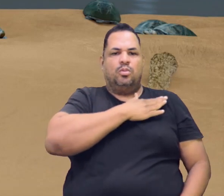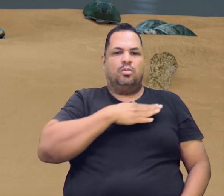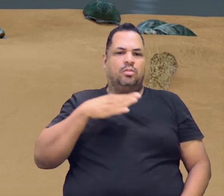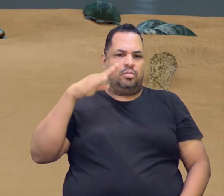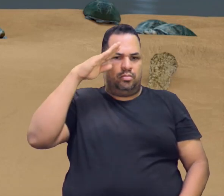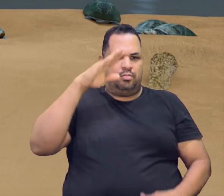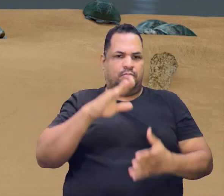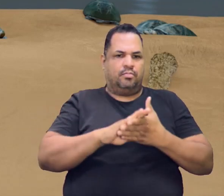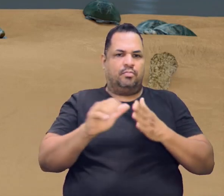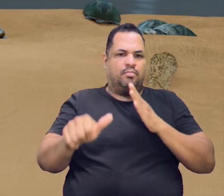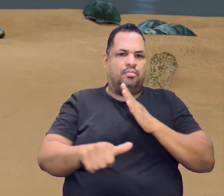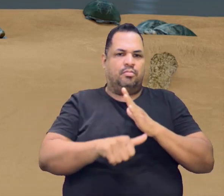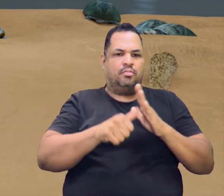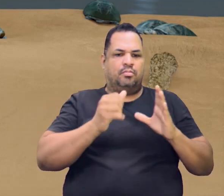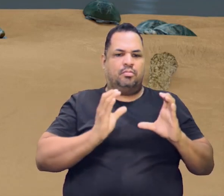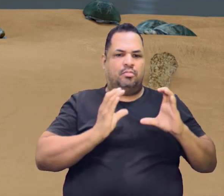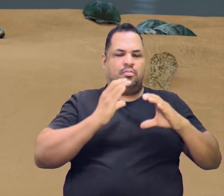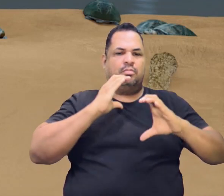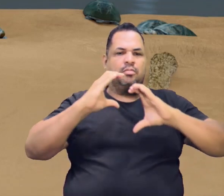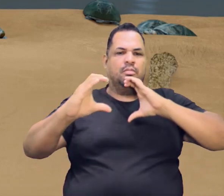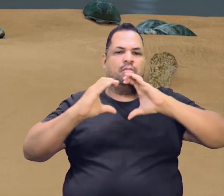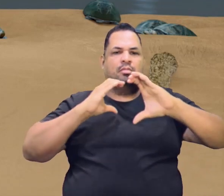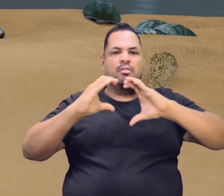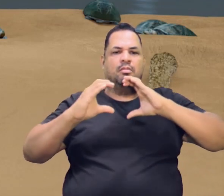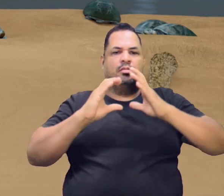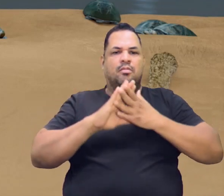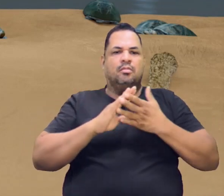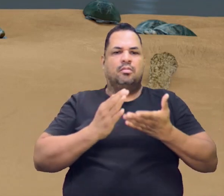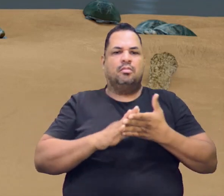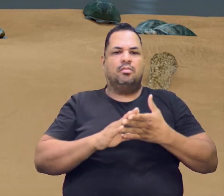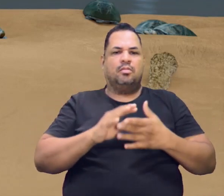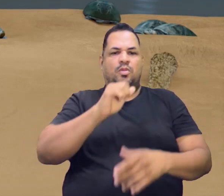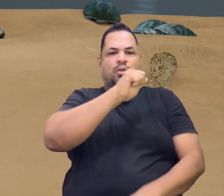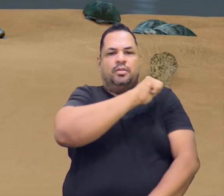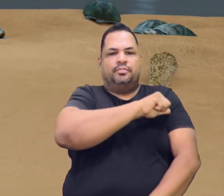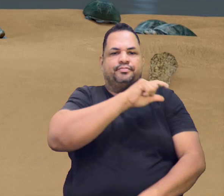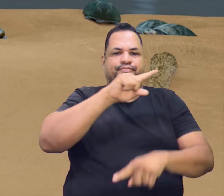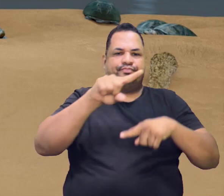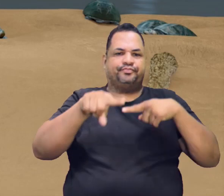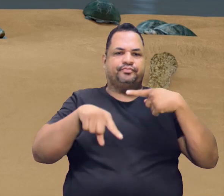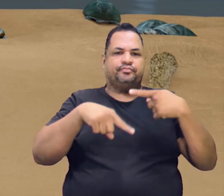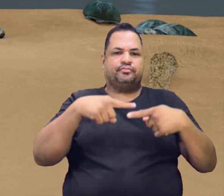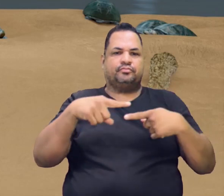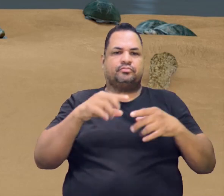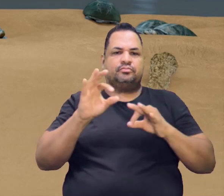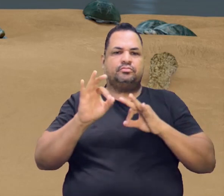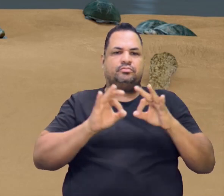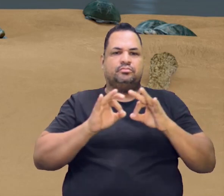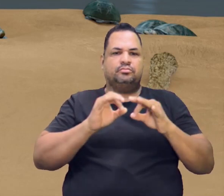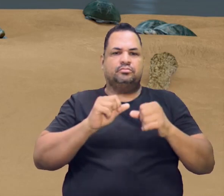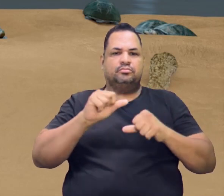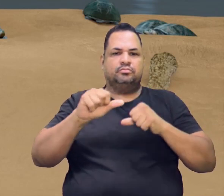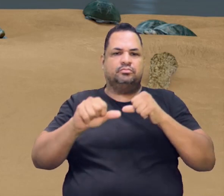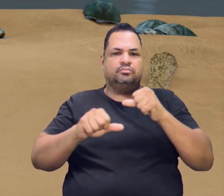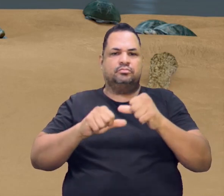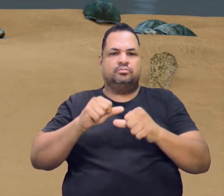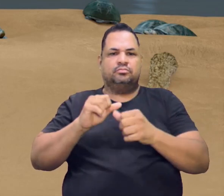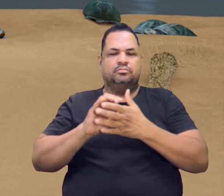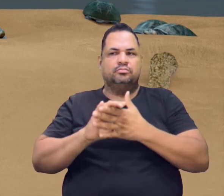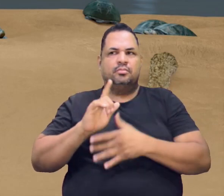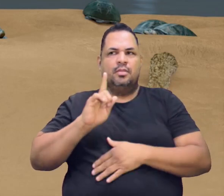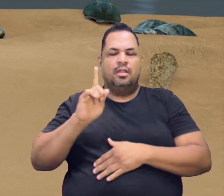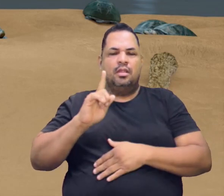o primeiro pilotão de comunicação, que era no Rio de Janeiro. Depois, esse pilotão, ele é transferido para